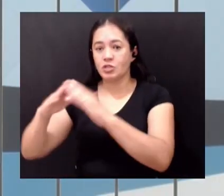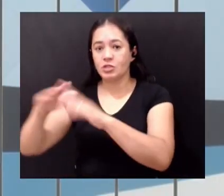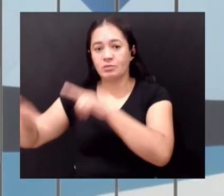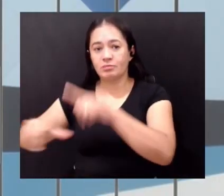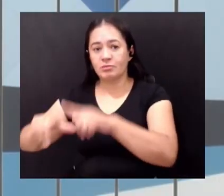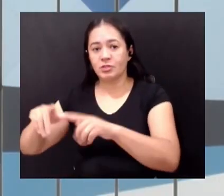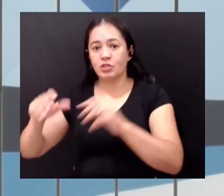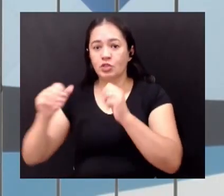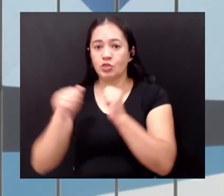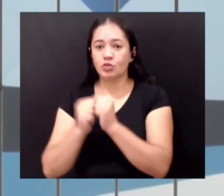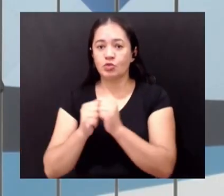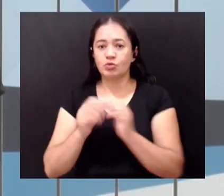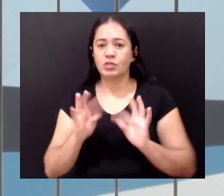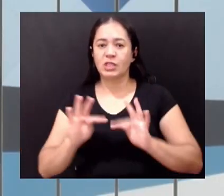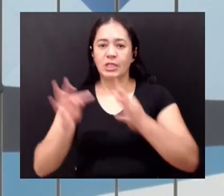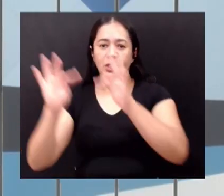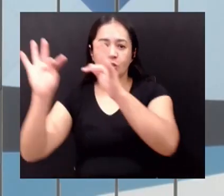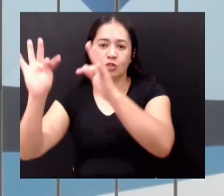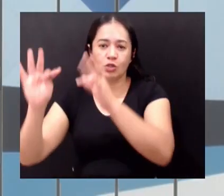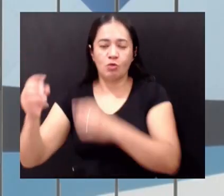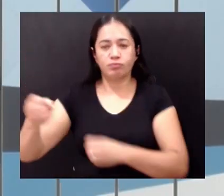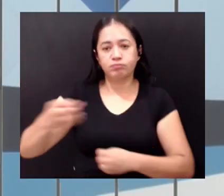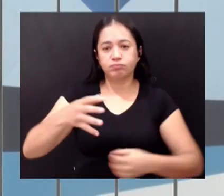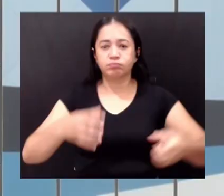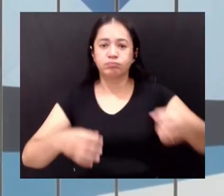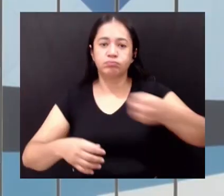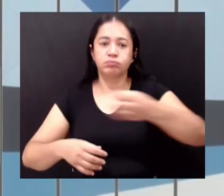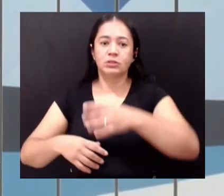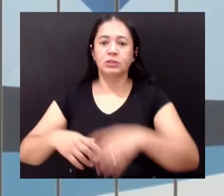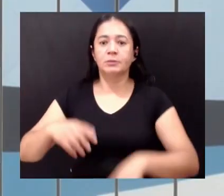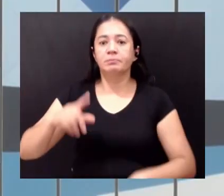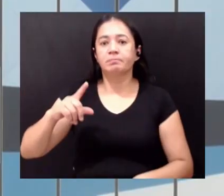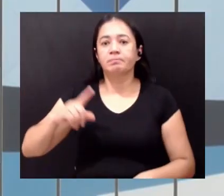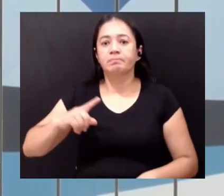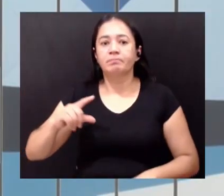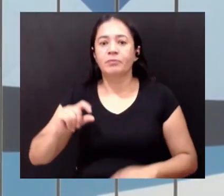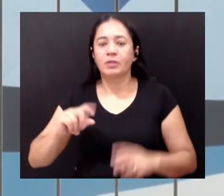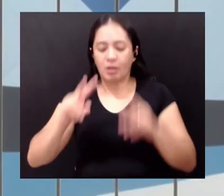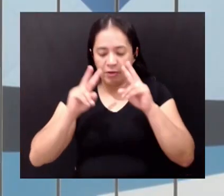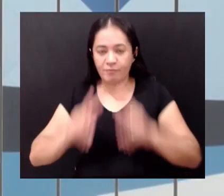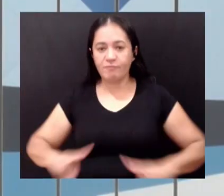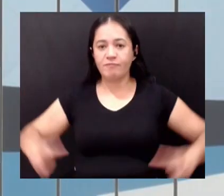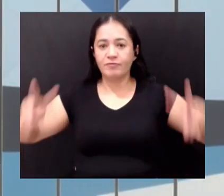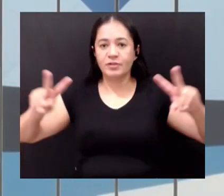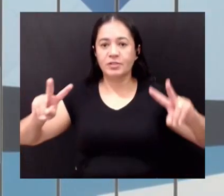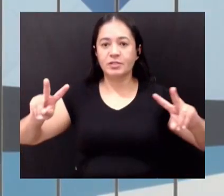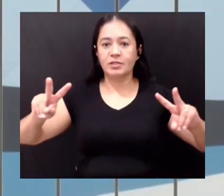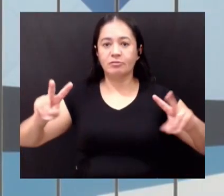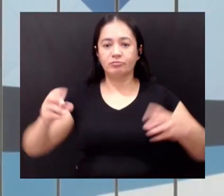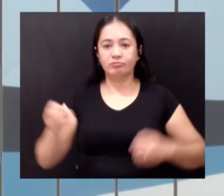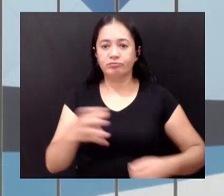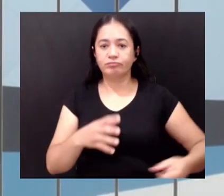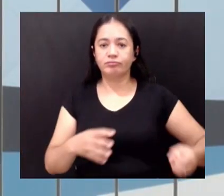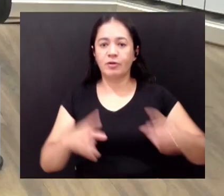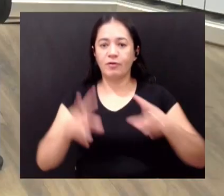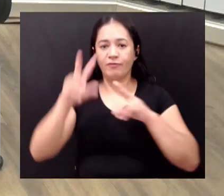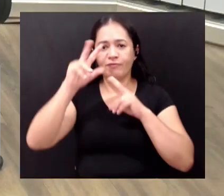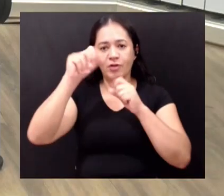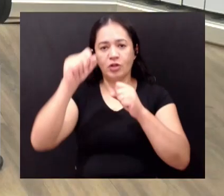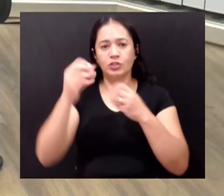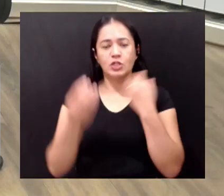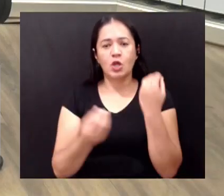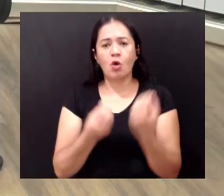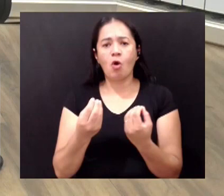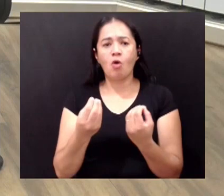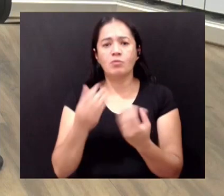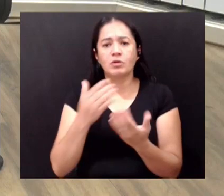tecnológicos, mais inovadores, que tenham a visão da inovação mais forte. E como deve ser implantadas essas